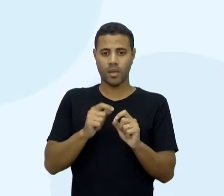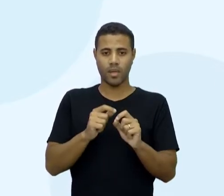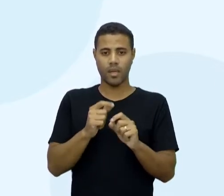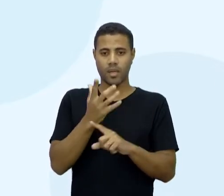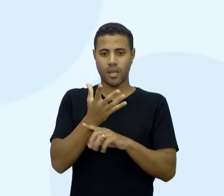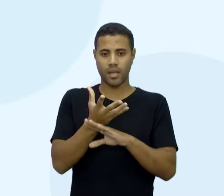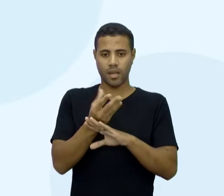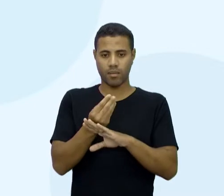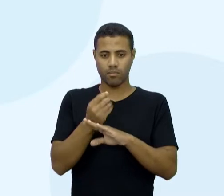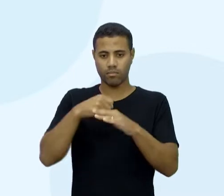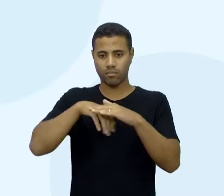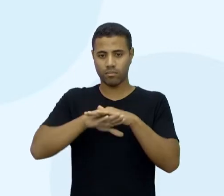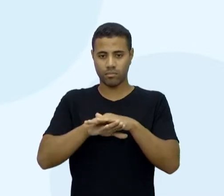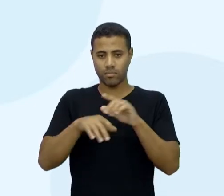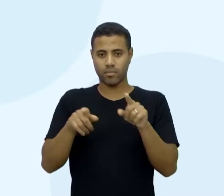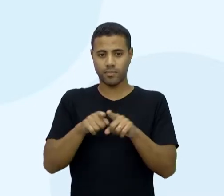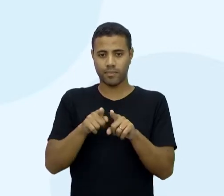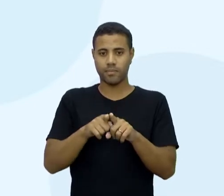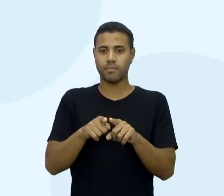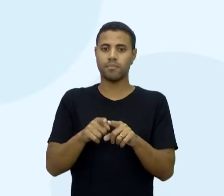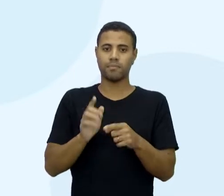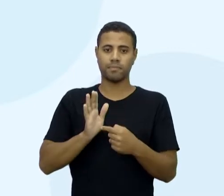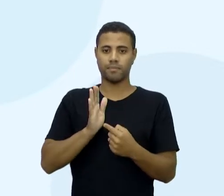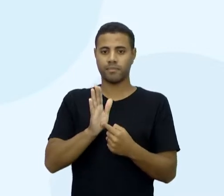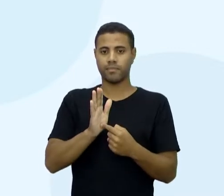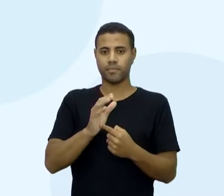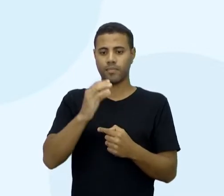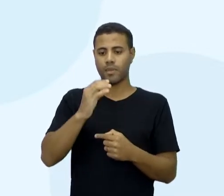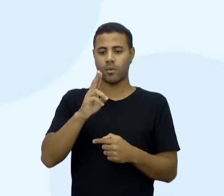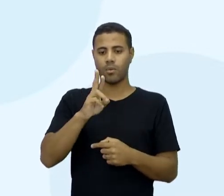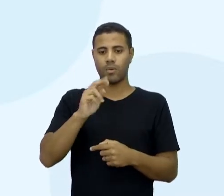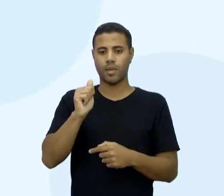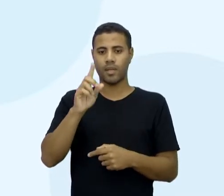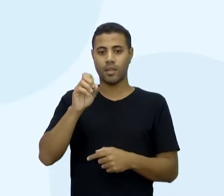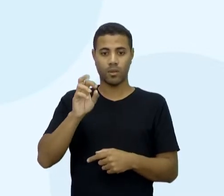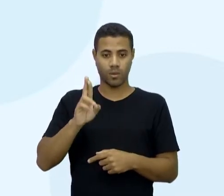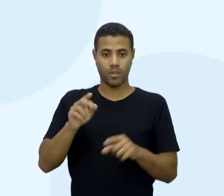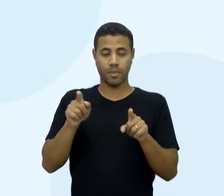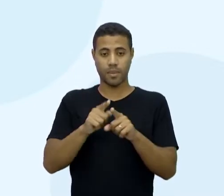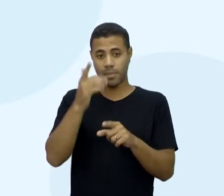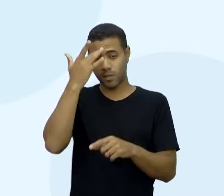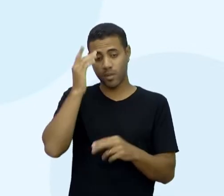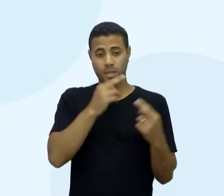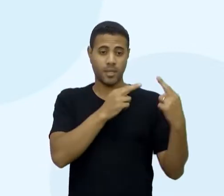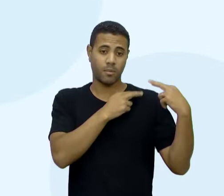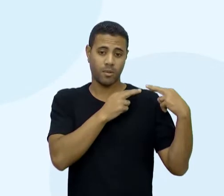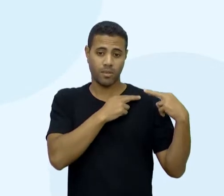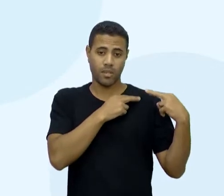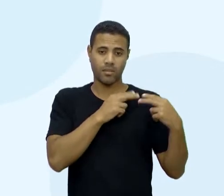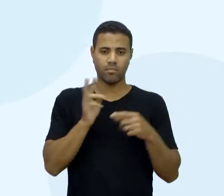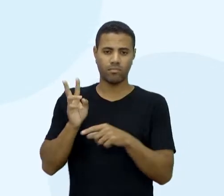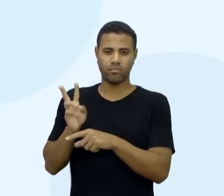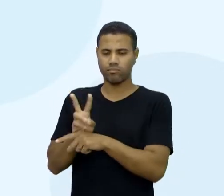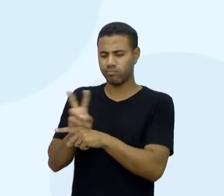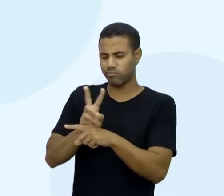acervo. E no acervo nós temos o curador, tá? Que é a pessoa responsável pelo acervo. E nada mais,